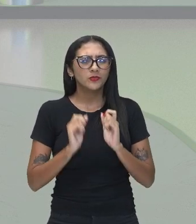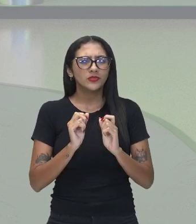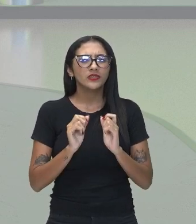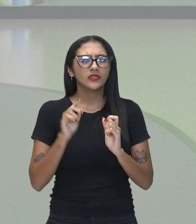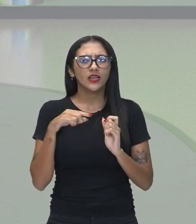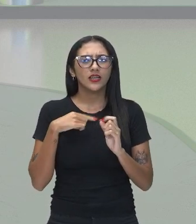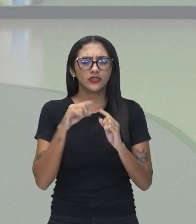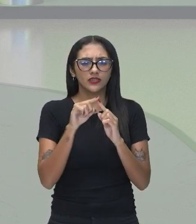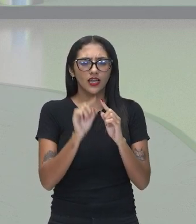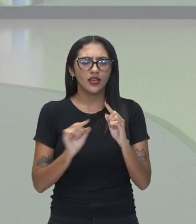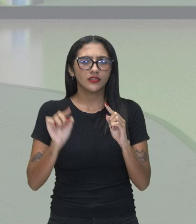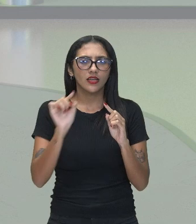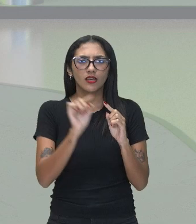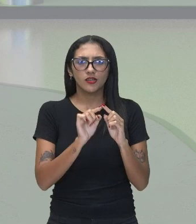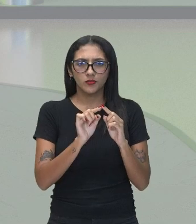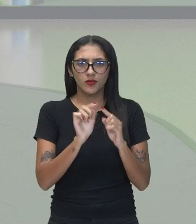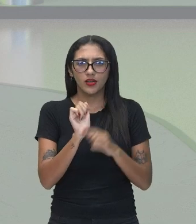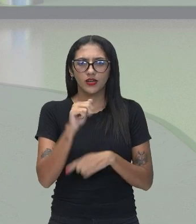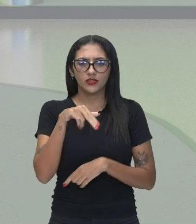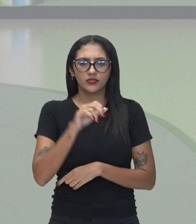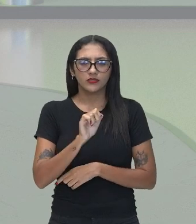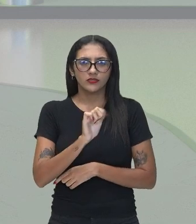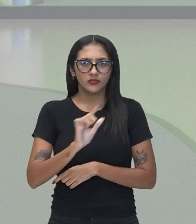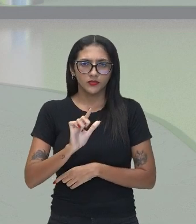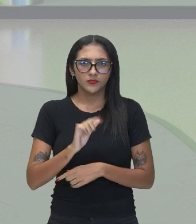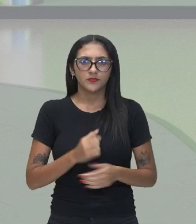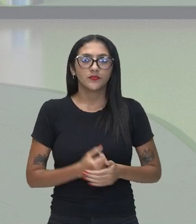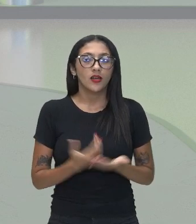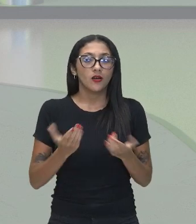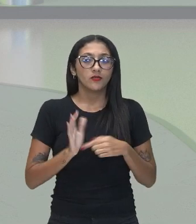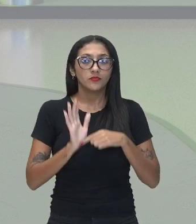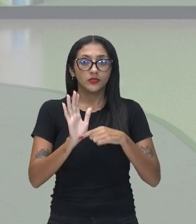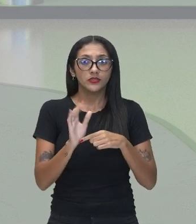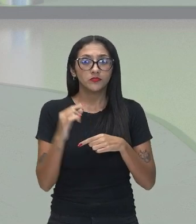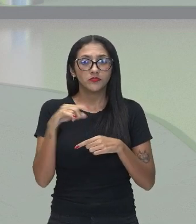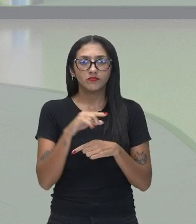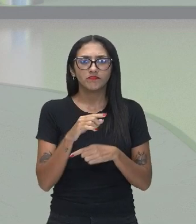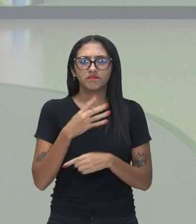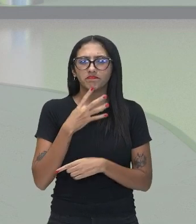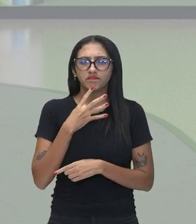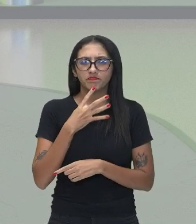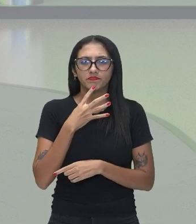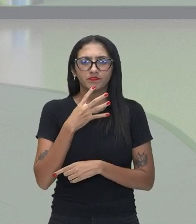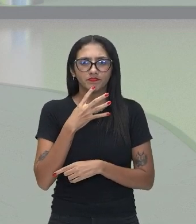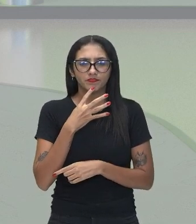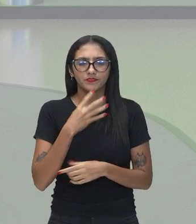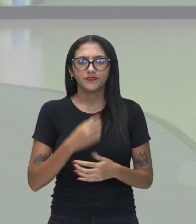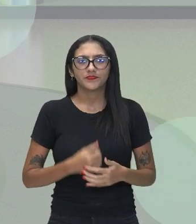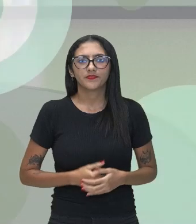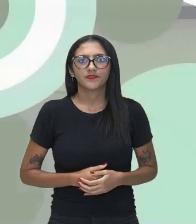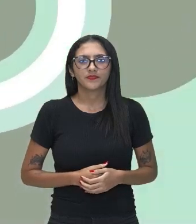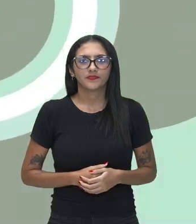aromático? Vamos ver aqui, eu trouxe para vocês reconhecerem o núcleo aromático.